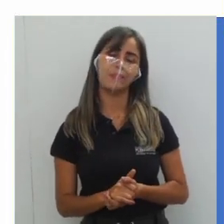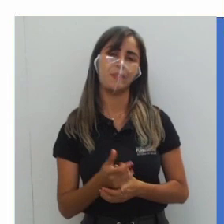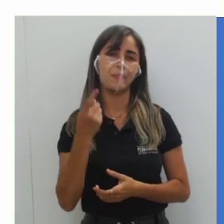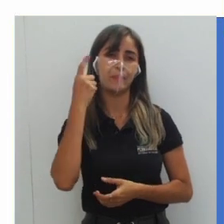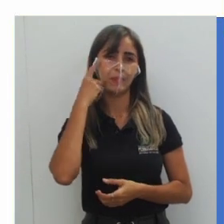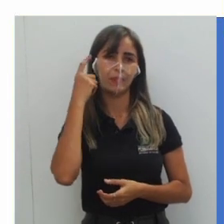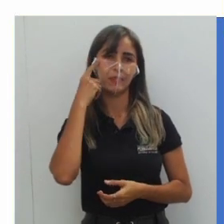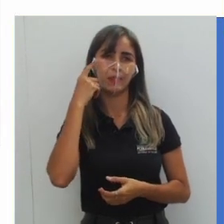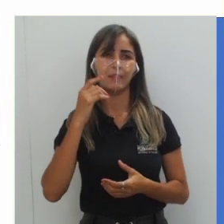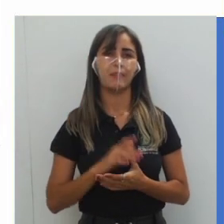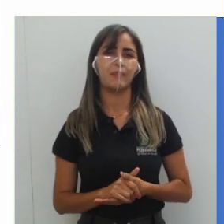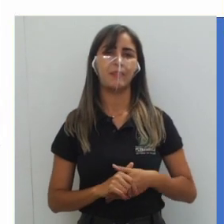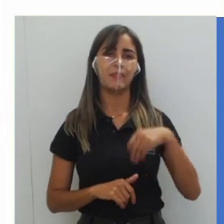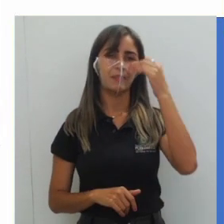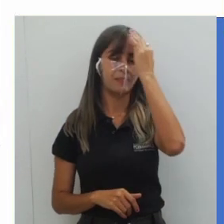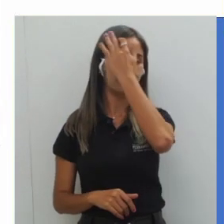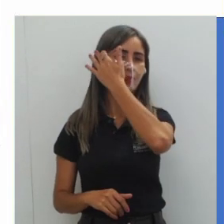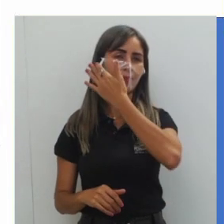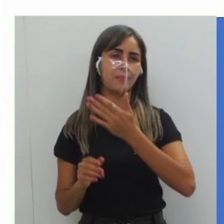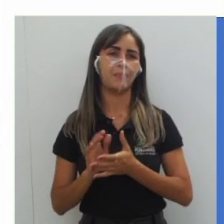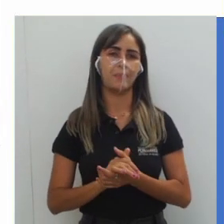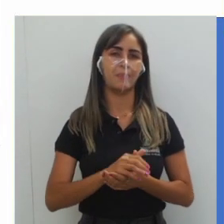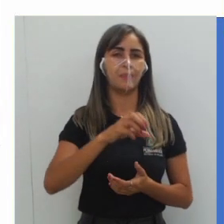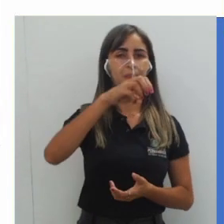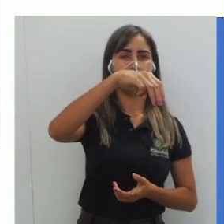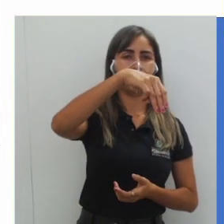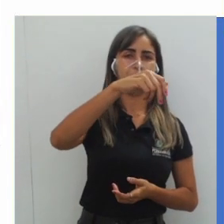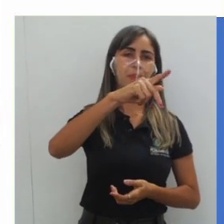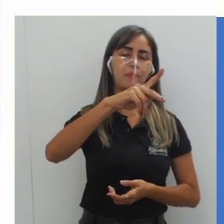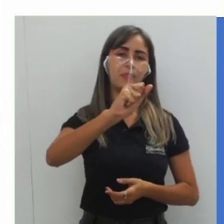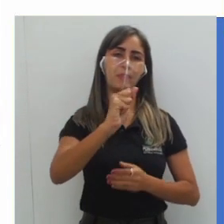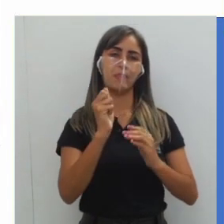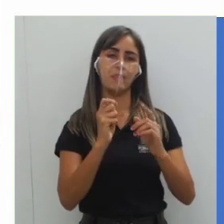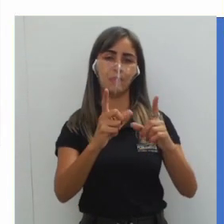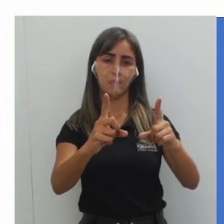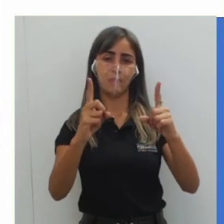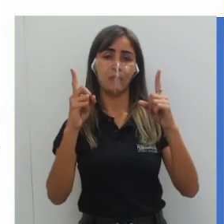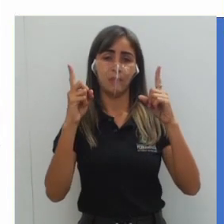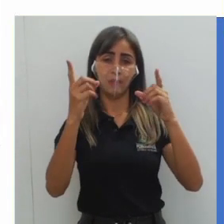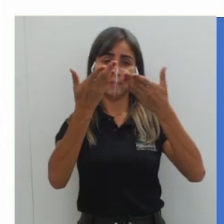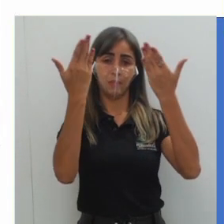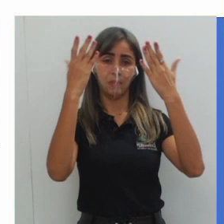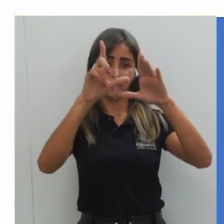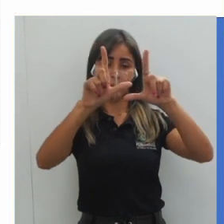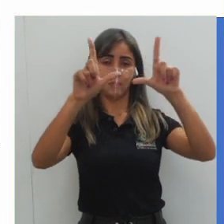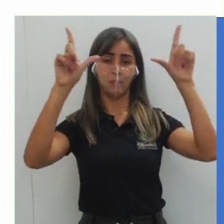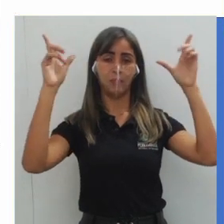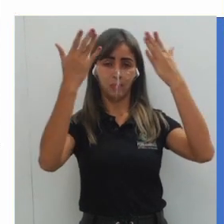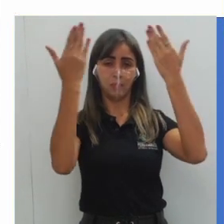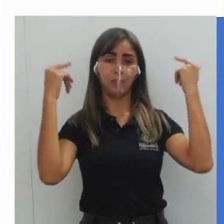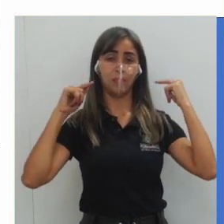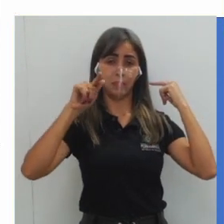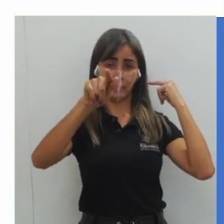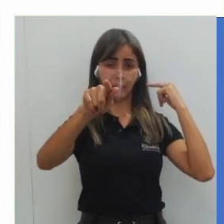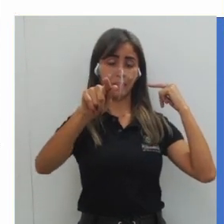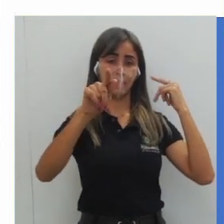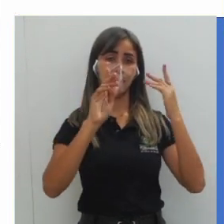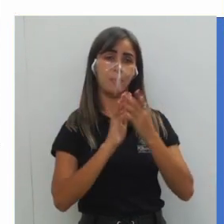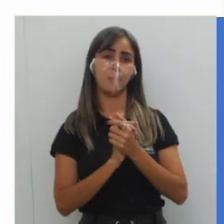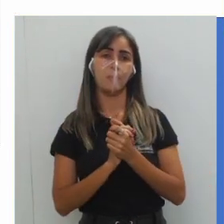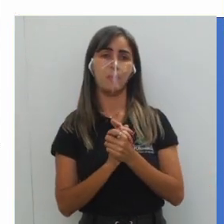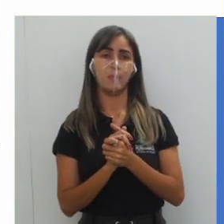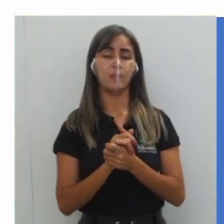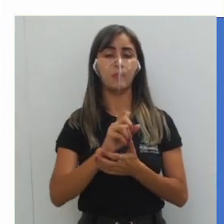Ok. Então vamos pensar entre Marvel e DC. Qual é o melhor entre os dois? Qual é o